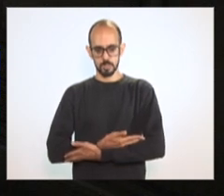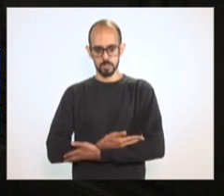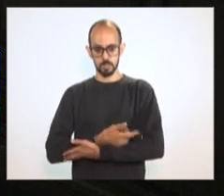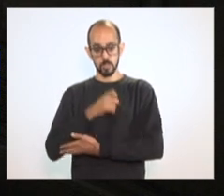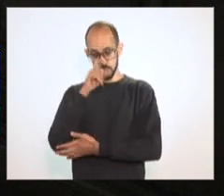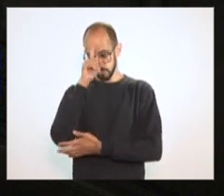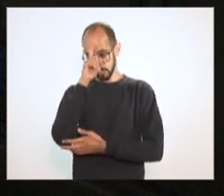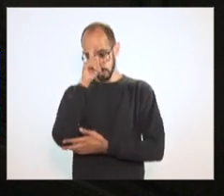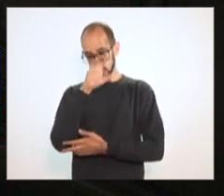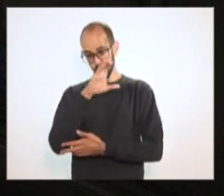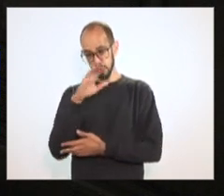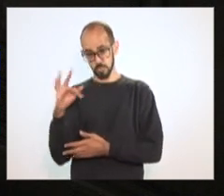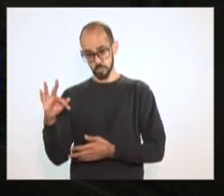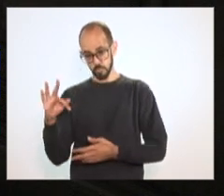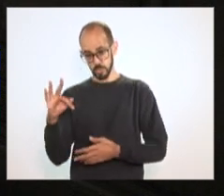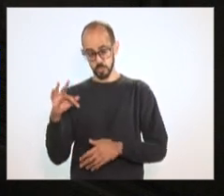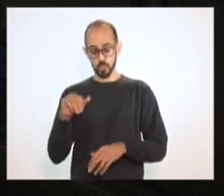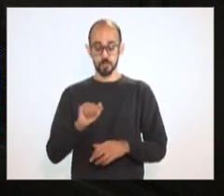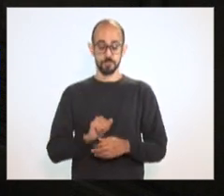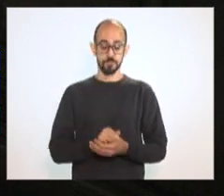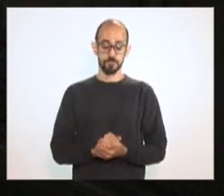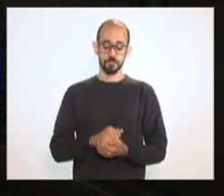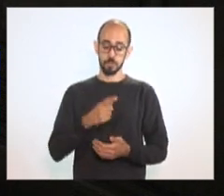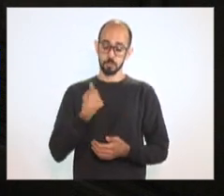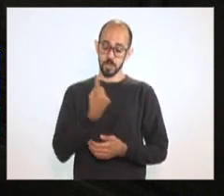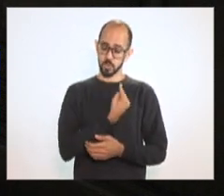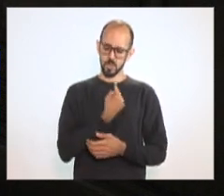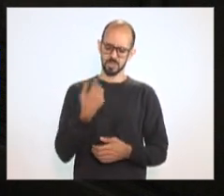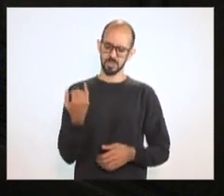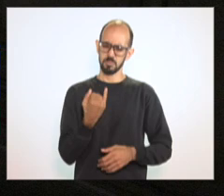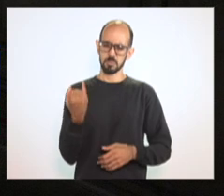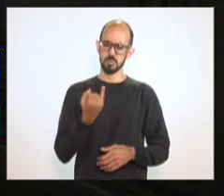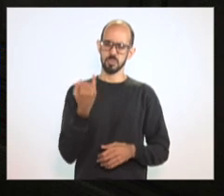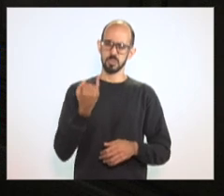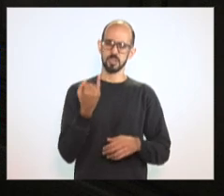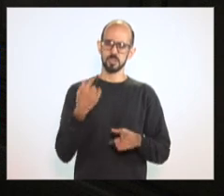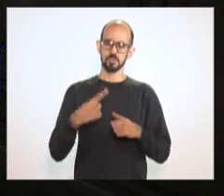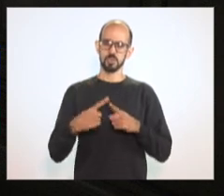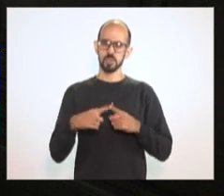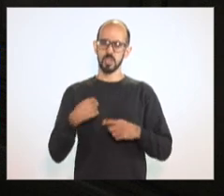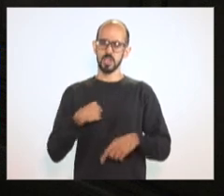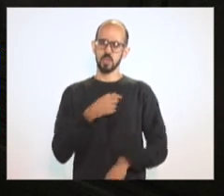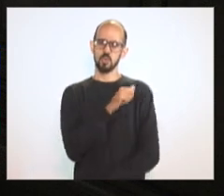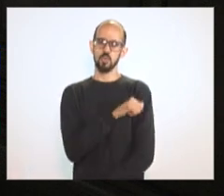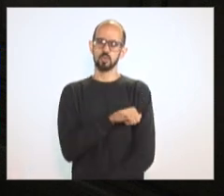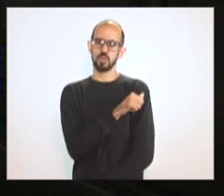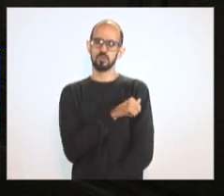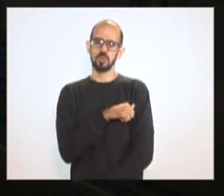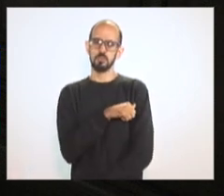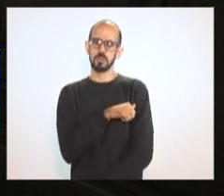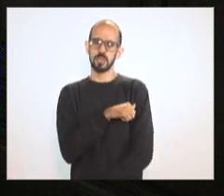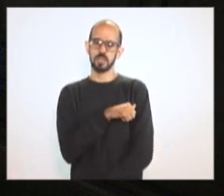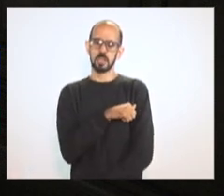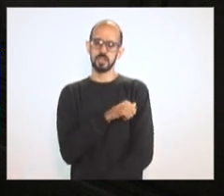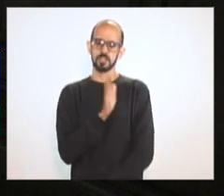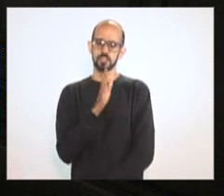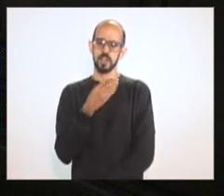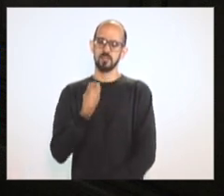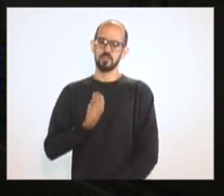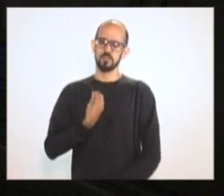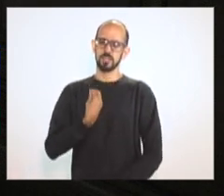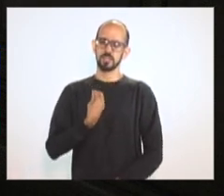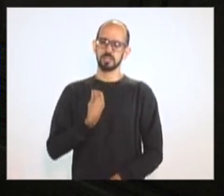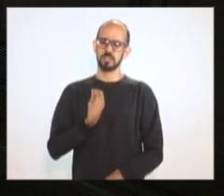então pra nós é muito importante porque como enfermeira que sou já vivenciei